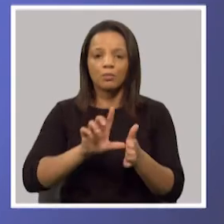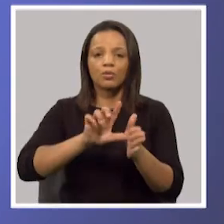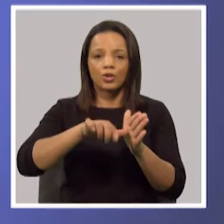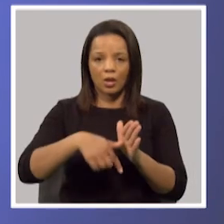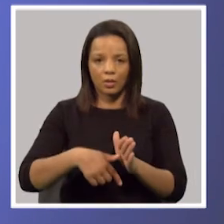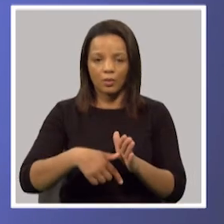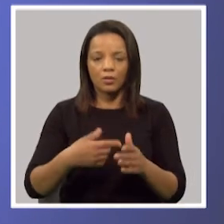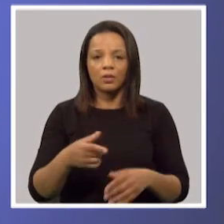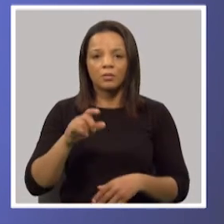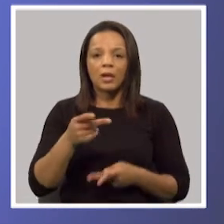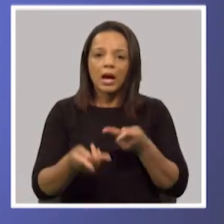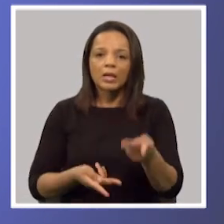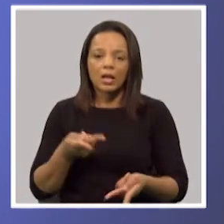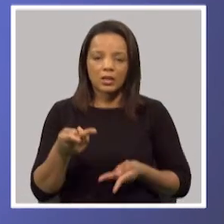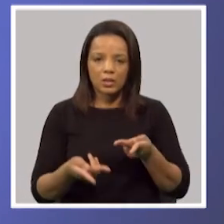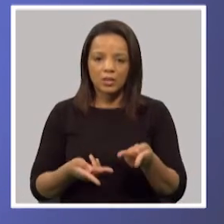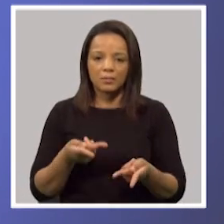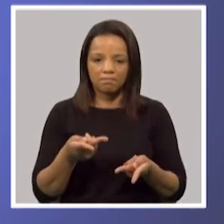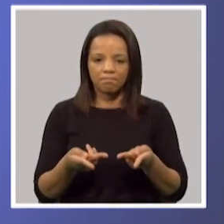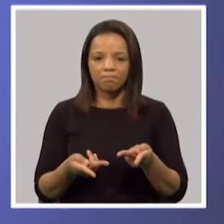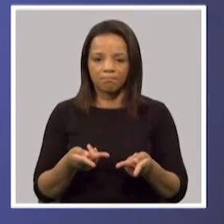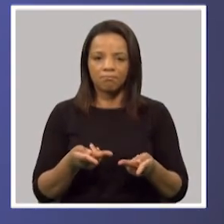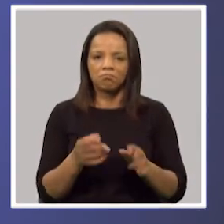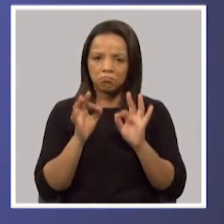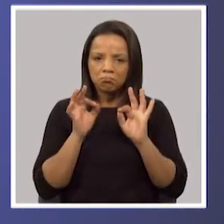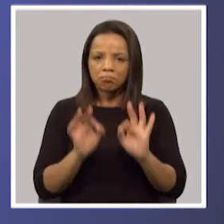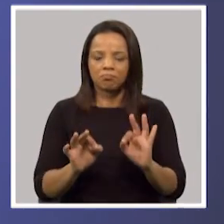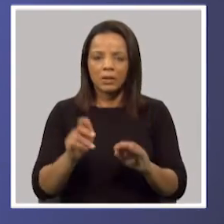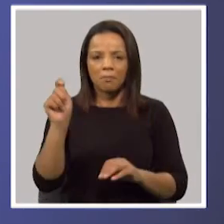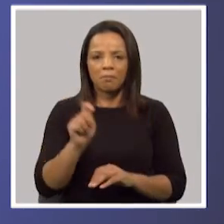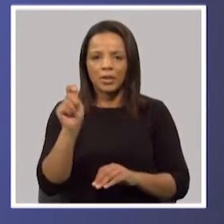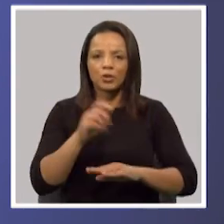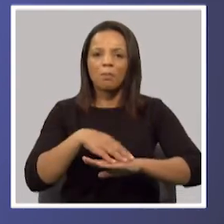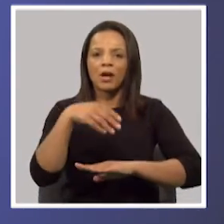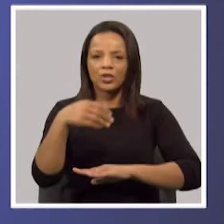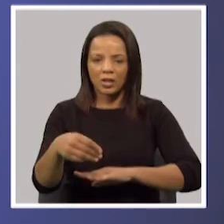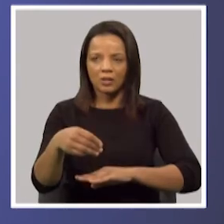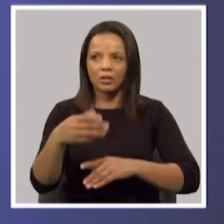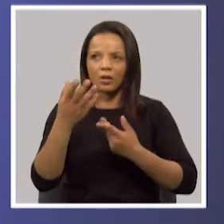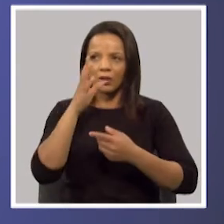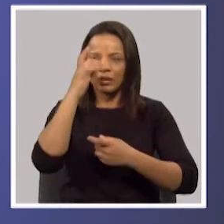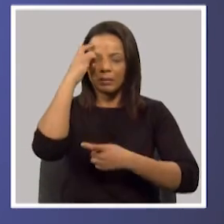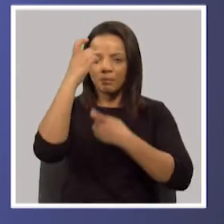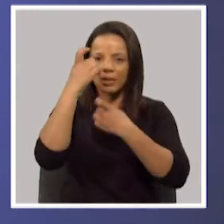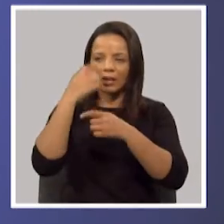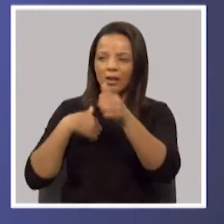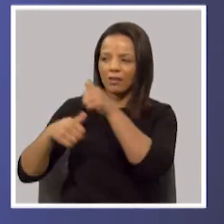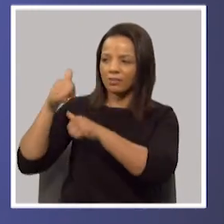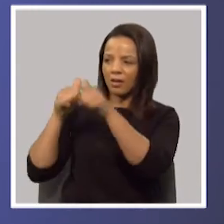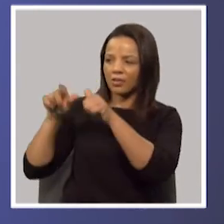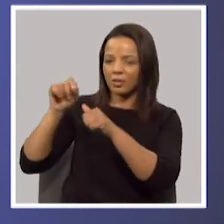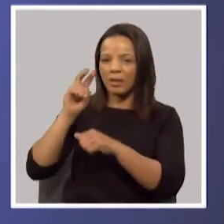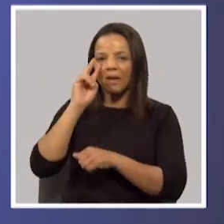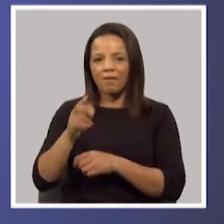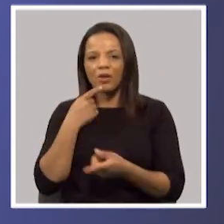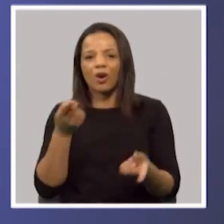o projeto e uma análise, mesmo passados uns meses, voltando atrás e voltando